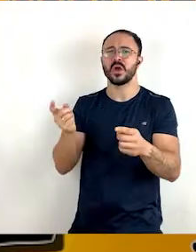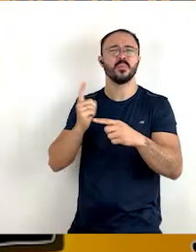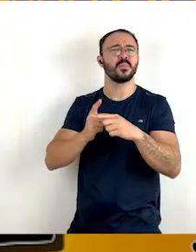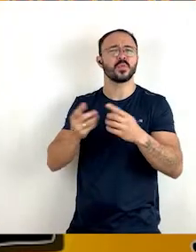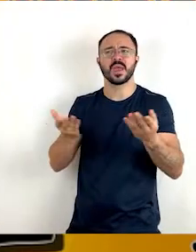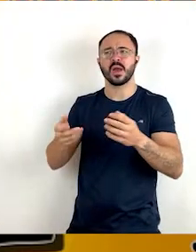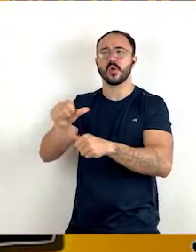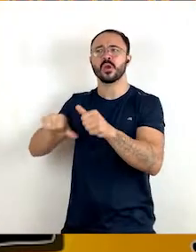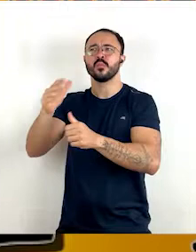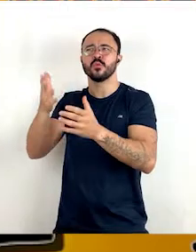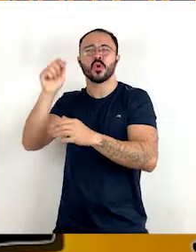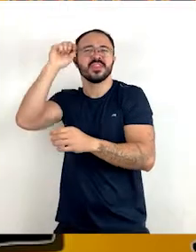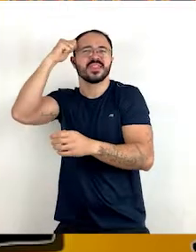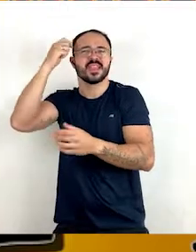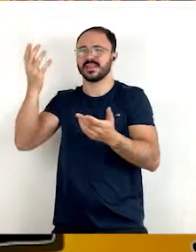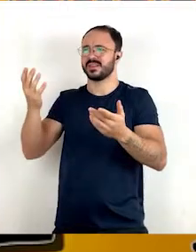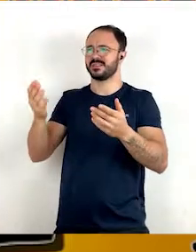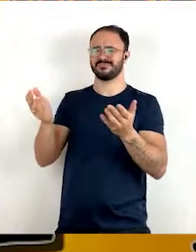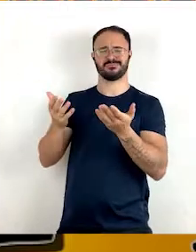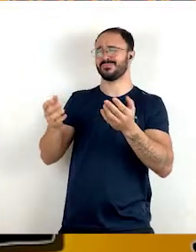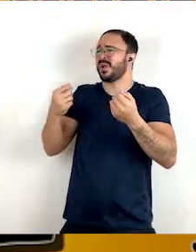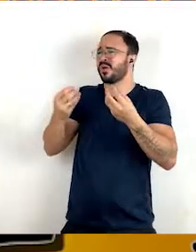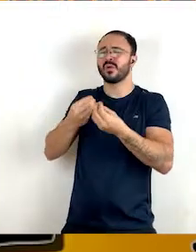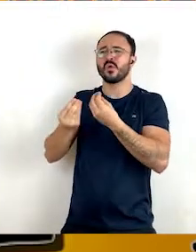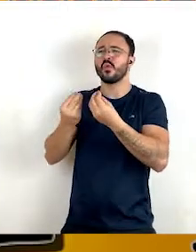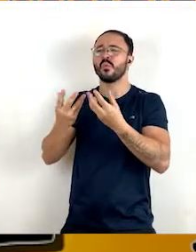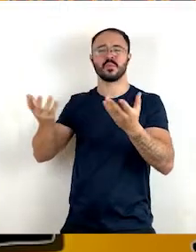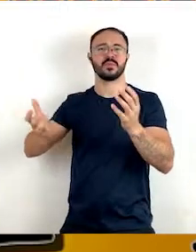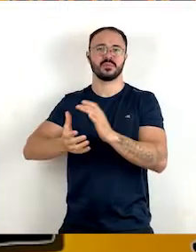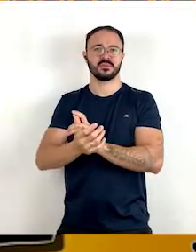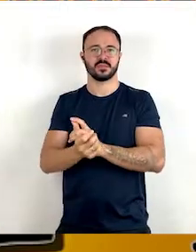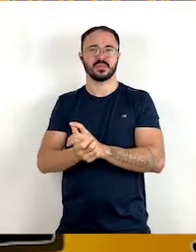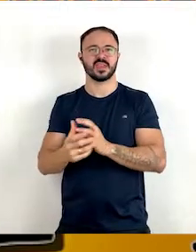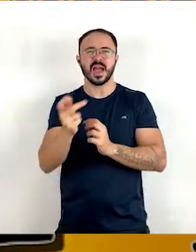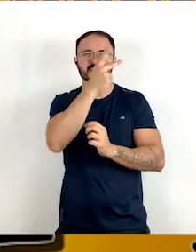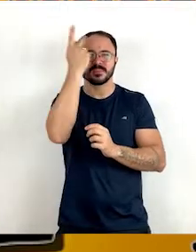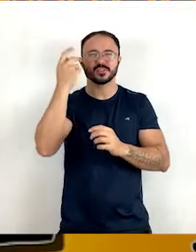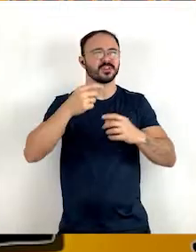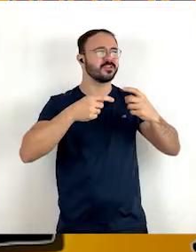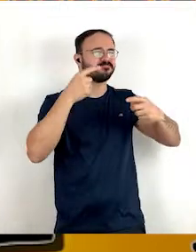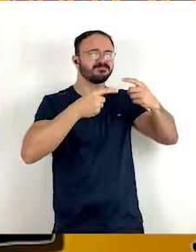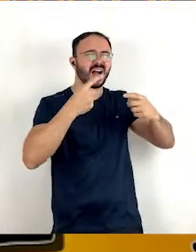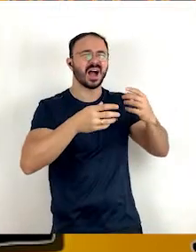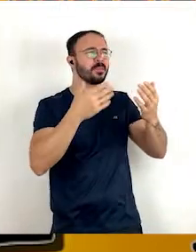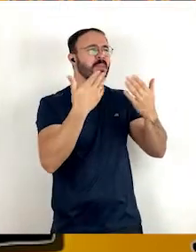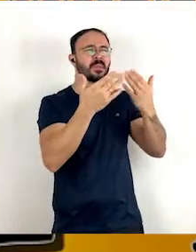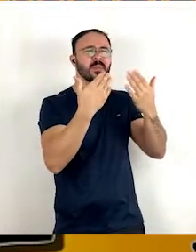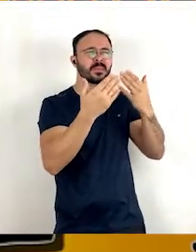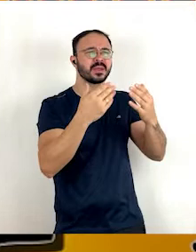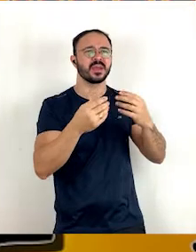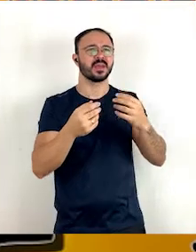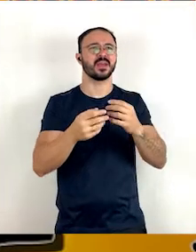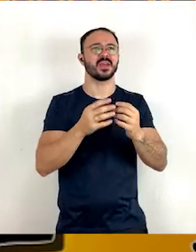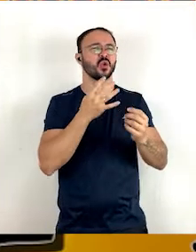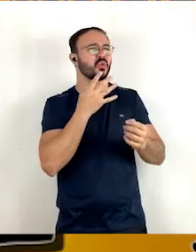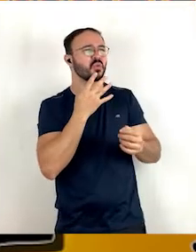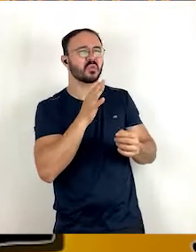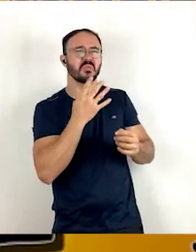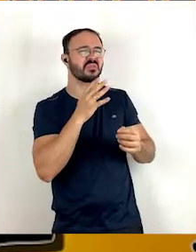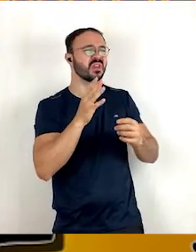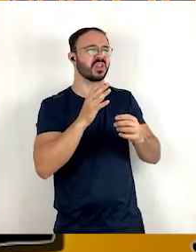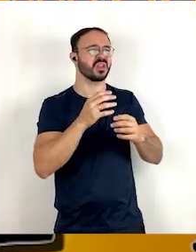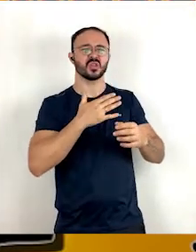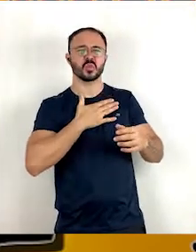Então, algo inexistente, né, uma sereia, e está causando tanta revolta na